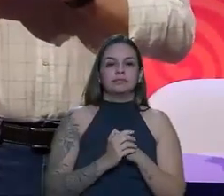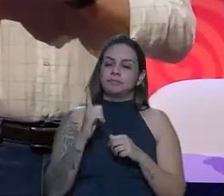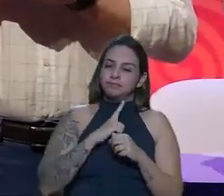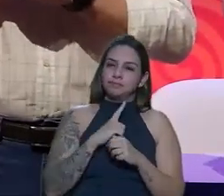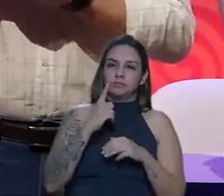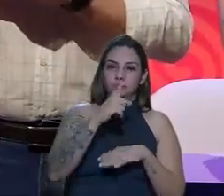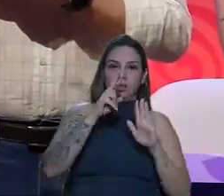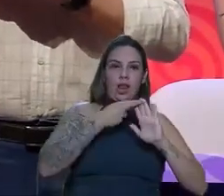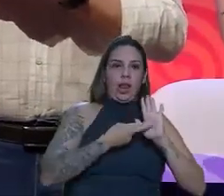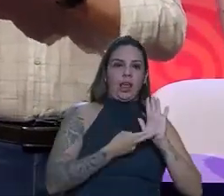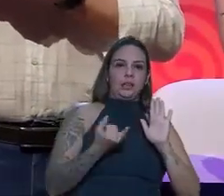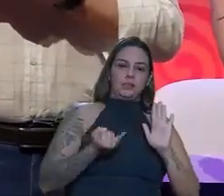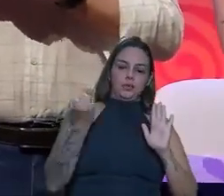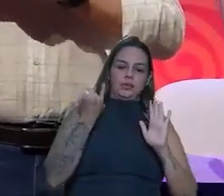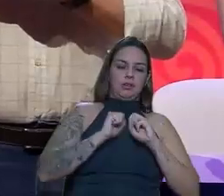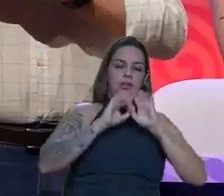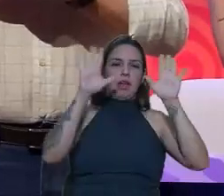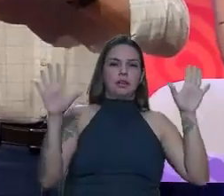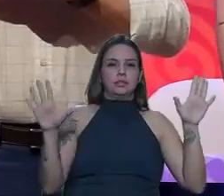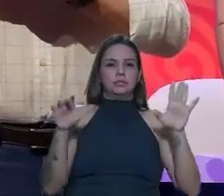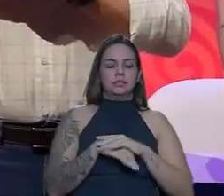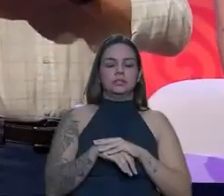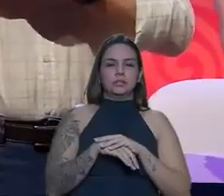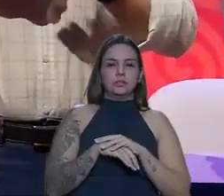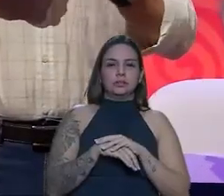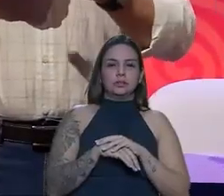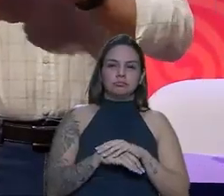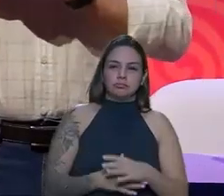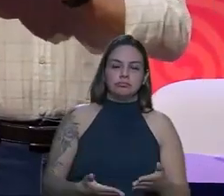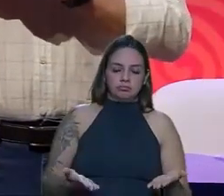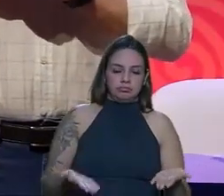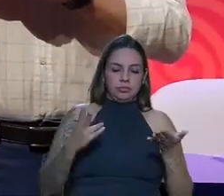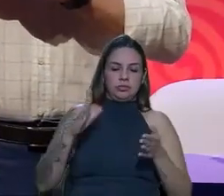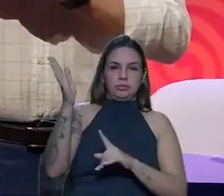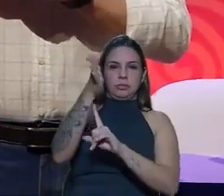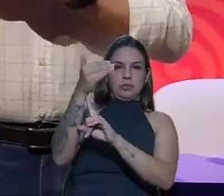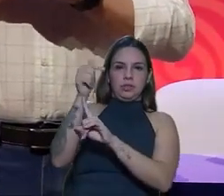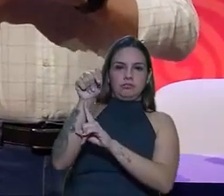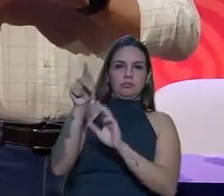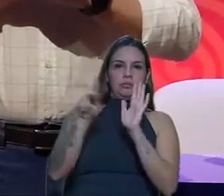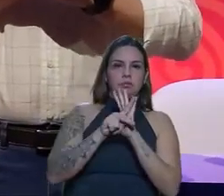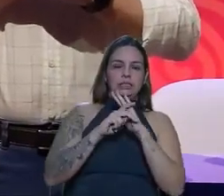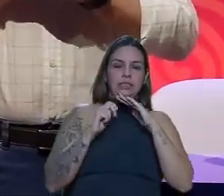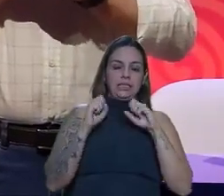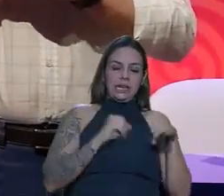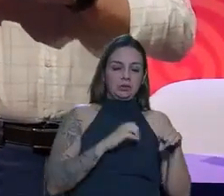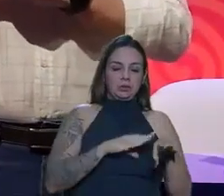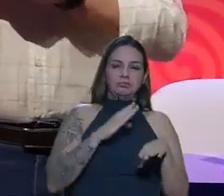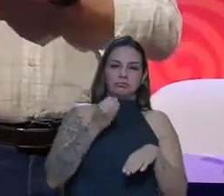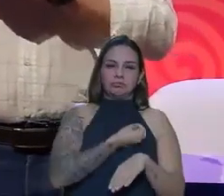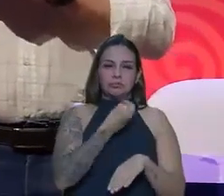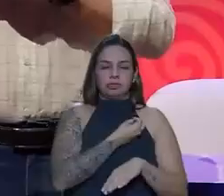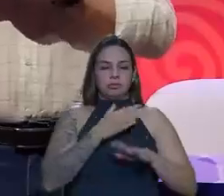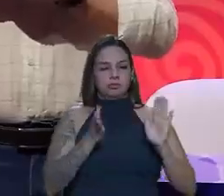ela tem alguns princípios muito claros, né, que é realmente levantar a bandeira de educação como propósito de